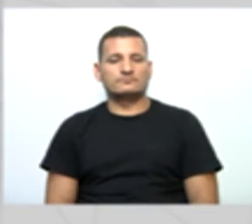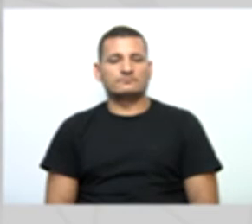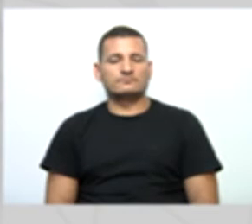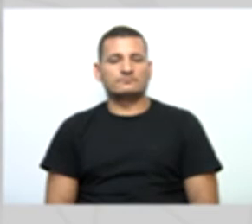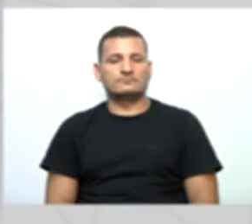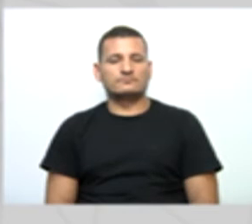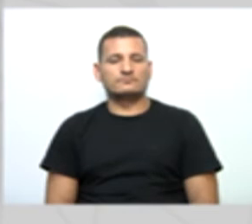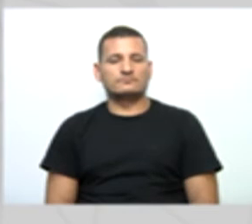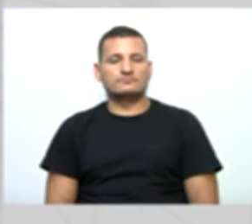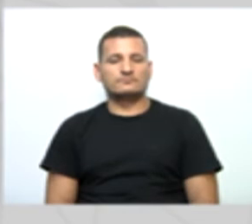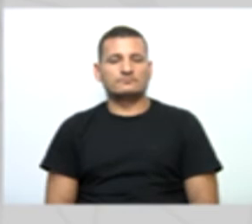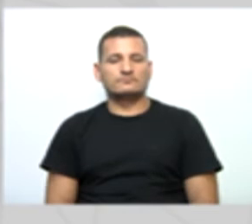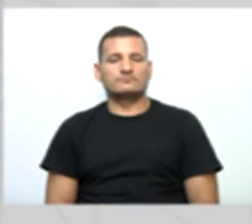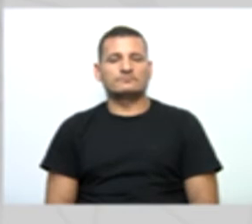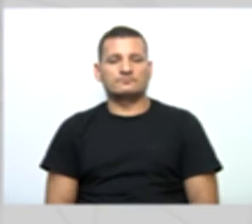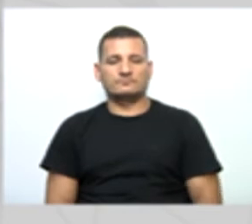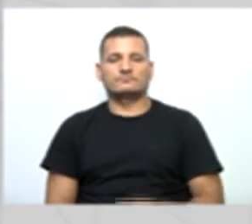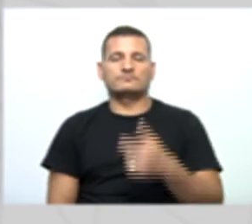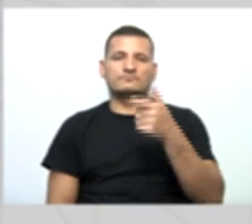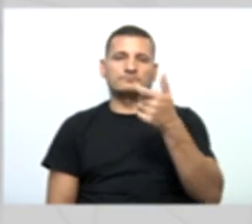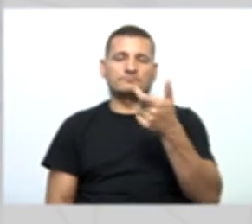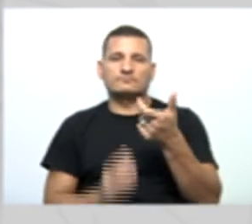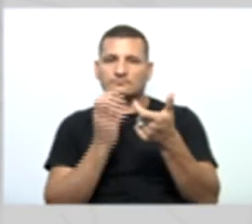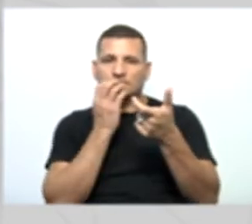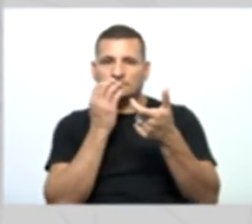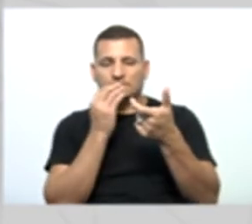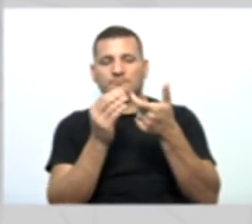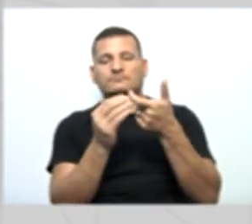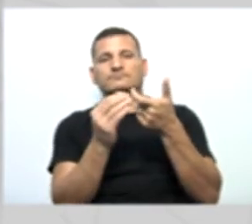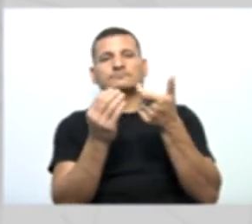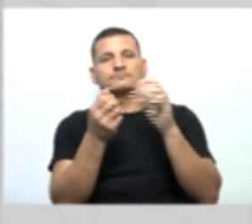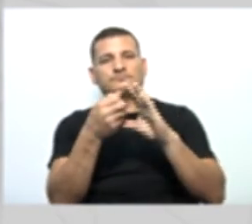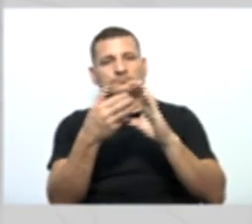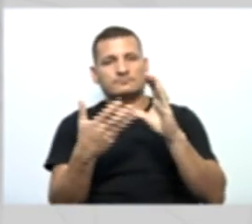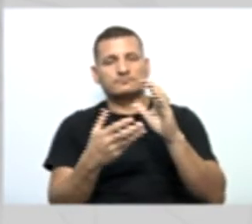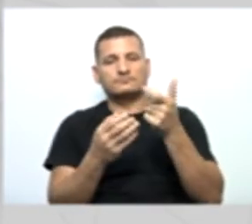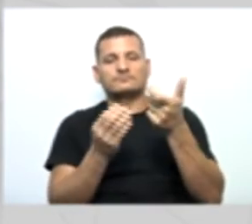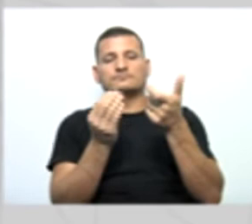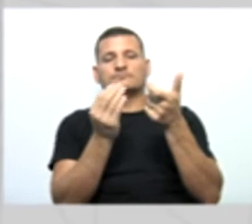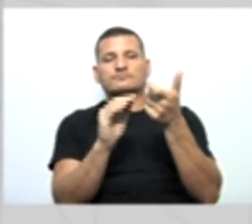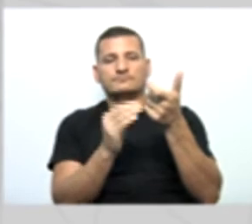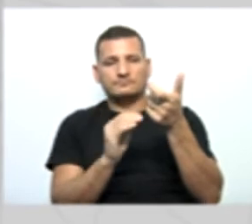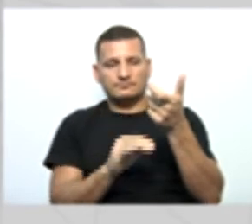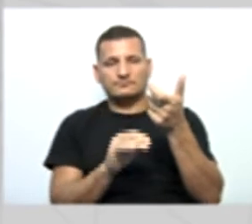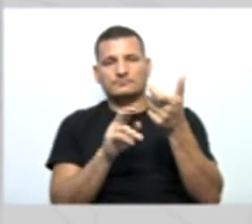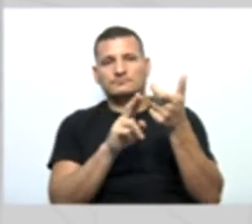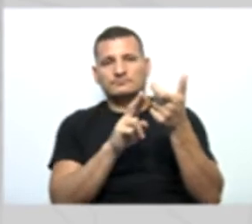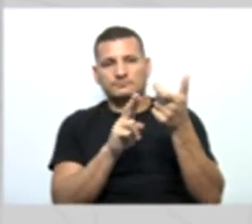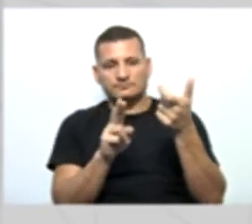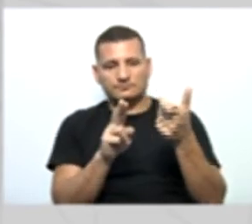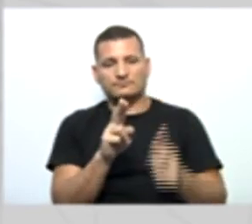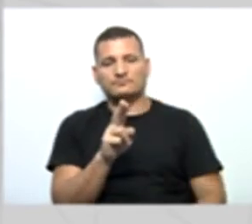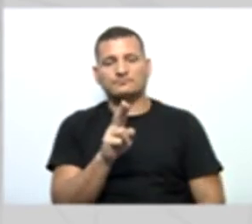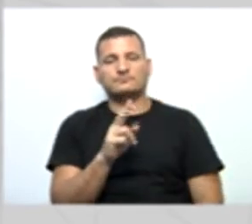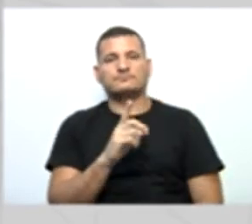E nós colocamos os atributos. O cachorro também tem um nome, que nós criamos o Mike e a Belinha. O cachorro também tem uma idade, que